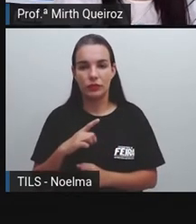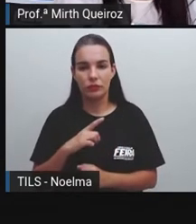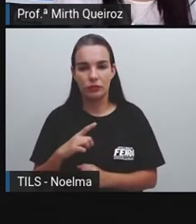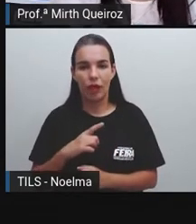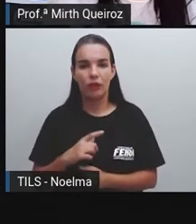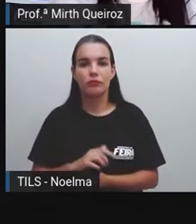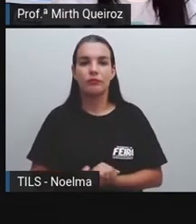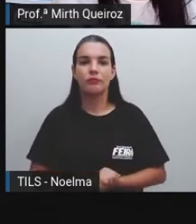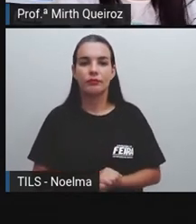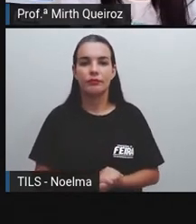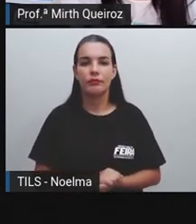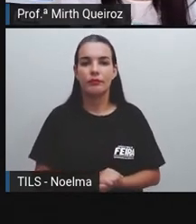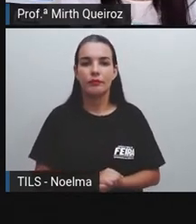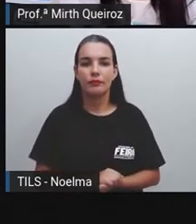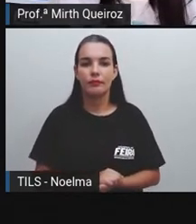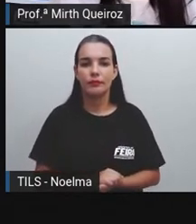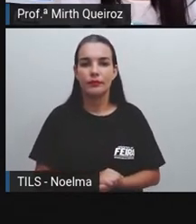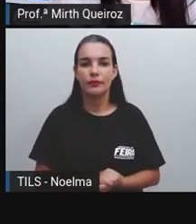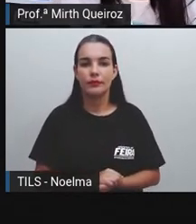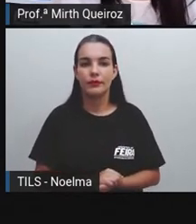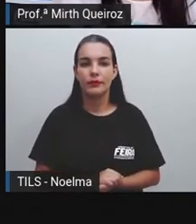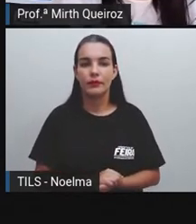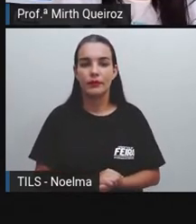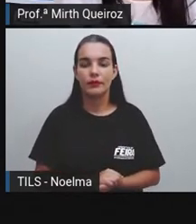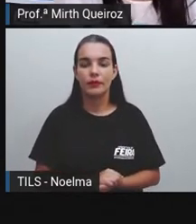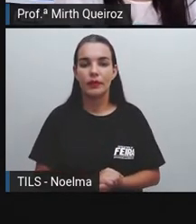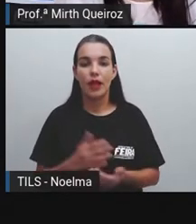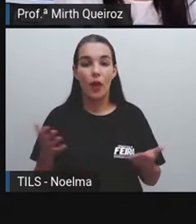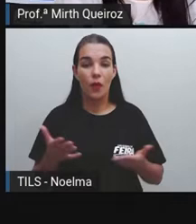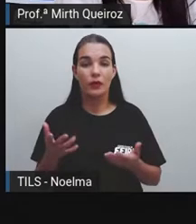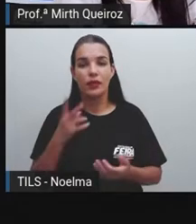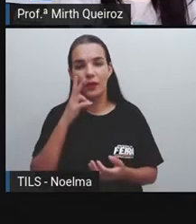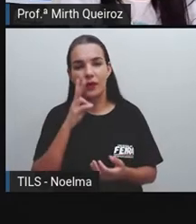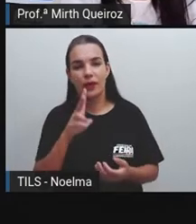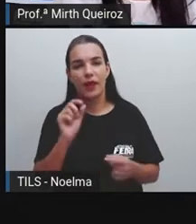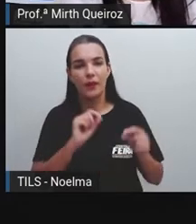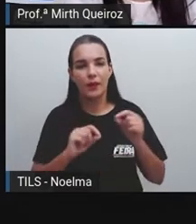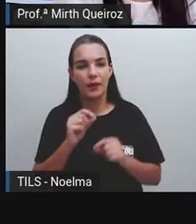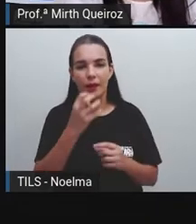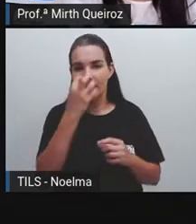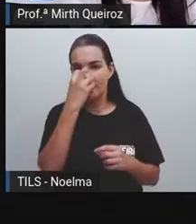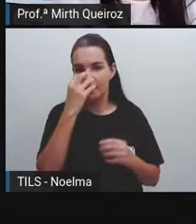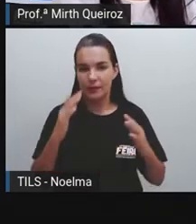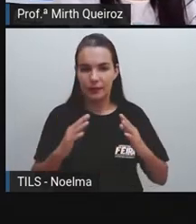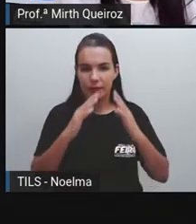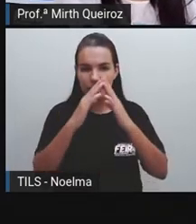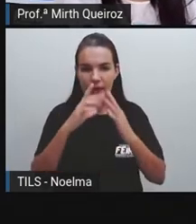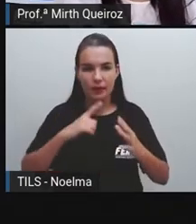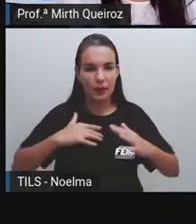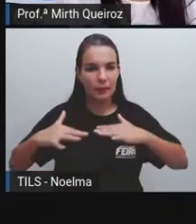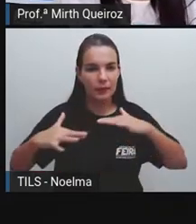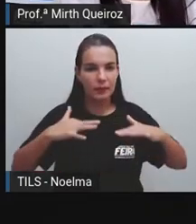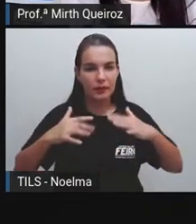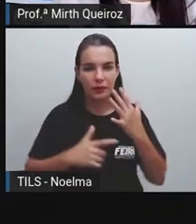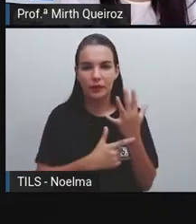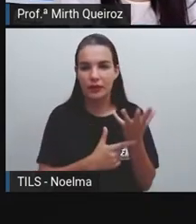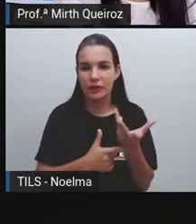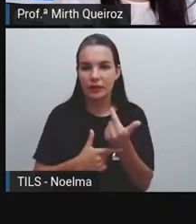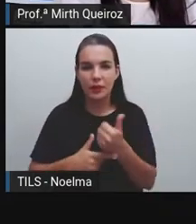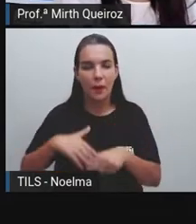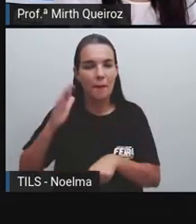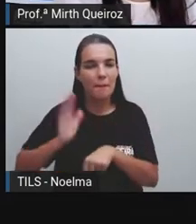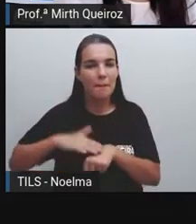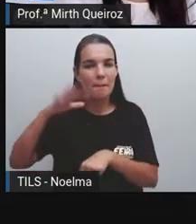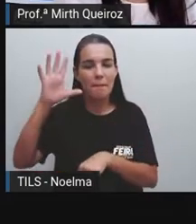uma ferramenta educacional. E é isso que nós iremos fazer hoje. O circo é uma das manifestações artísticas